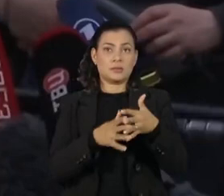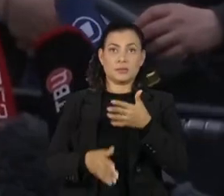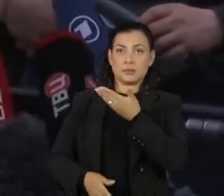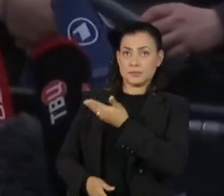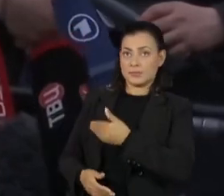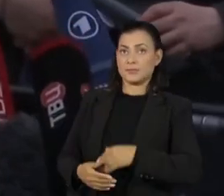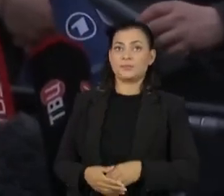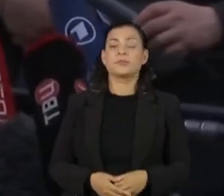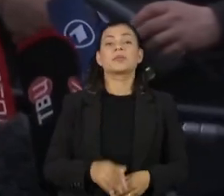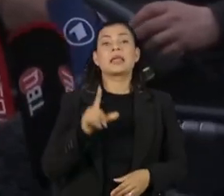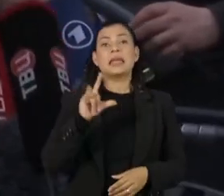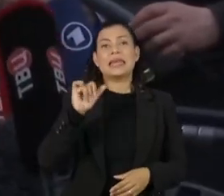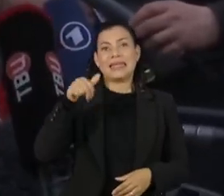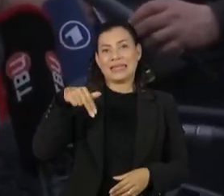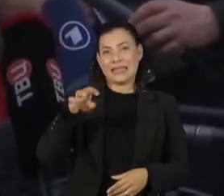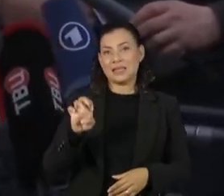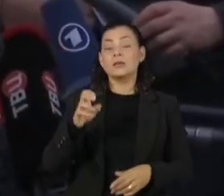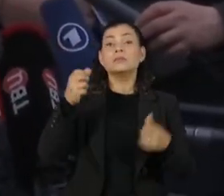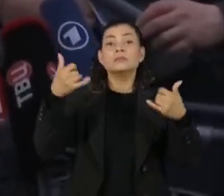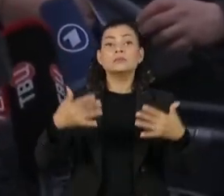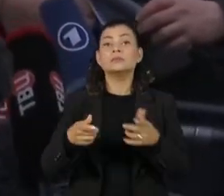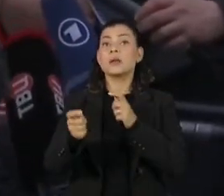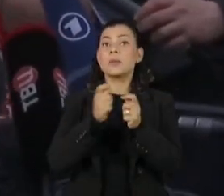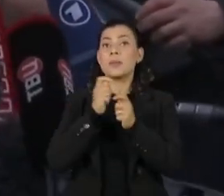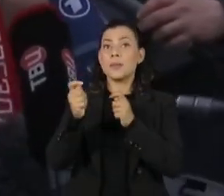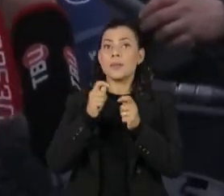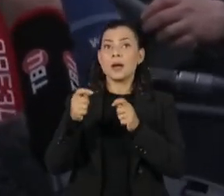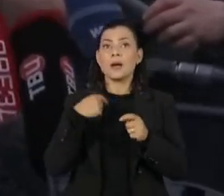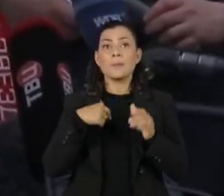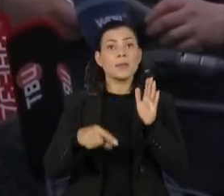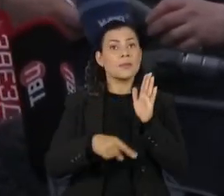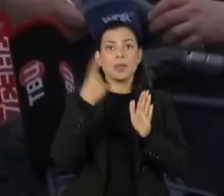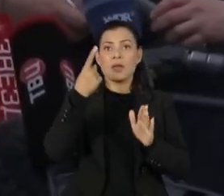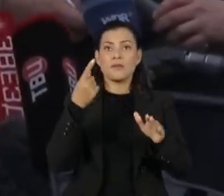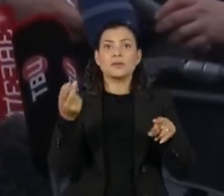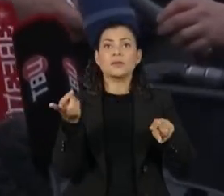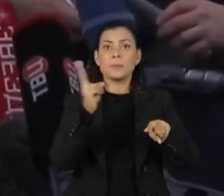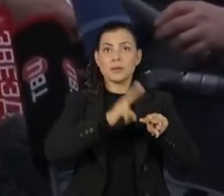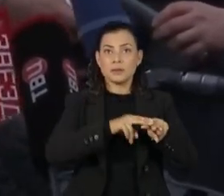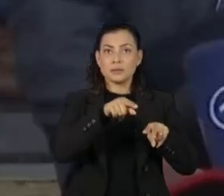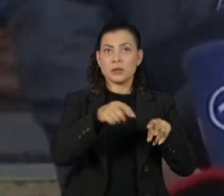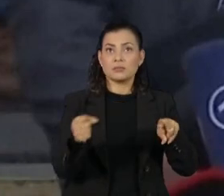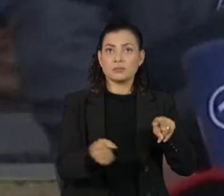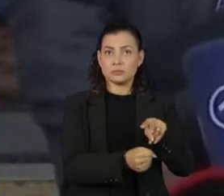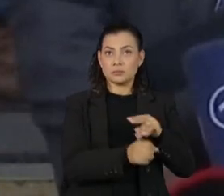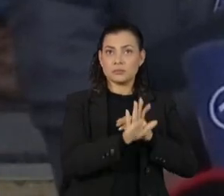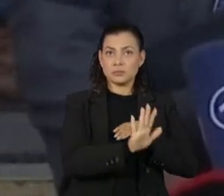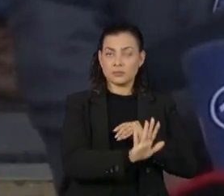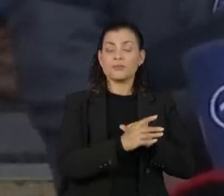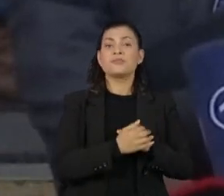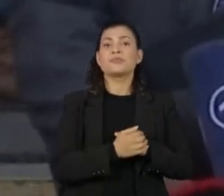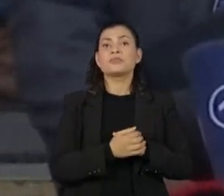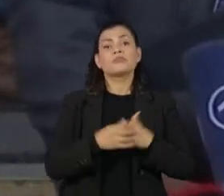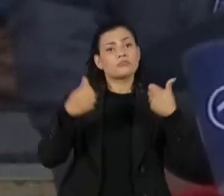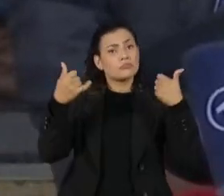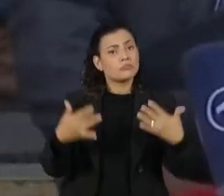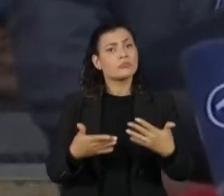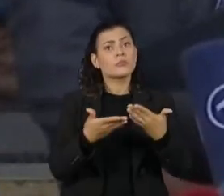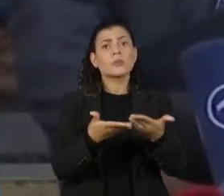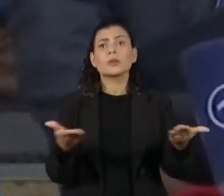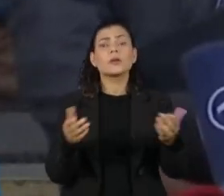Line Tracy pode ver o jornalista na prisão pela primeira vez desde que Ele foi detido Line disse